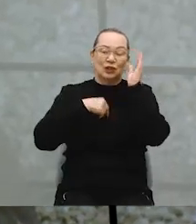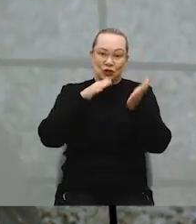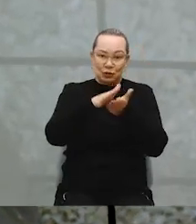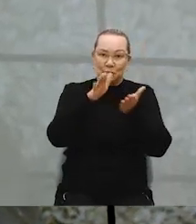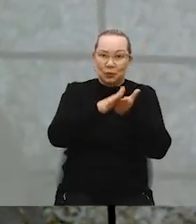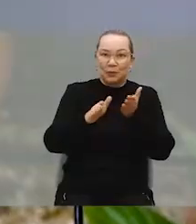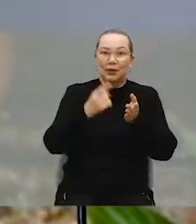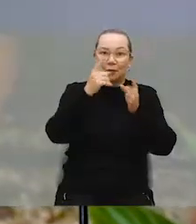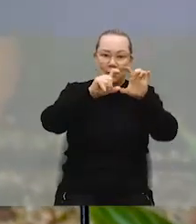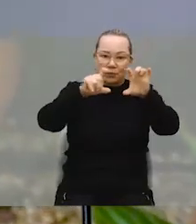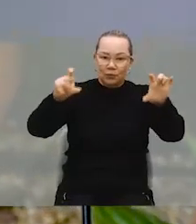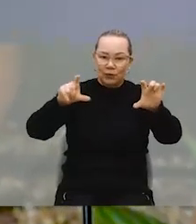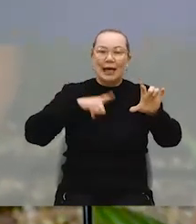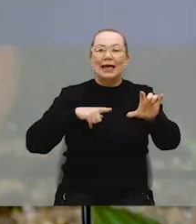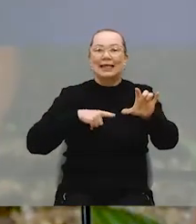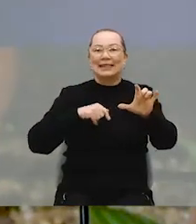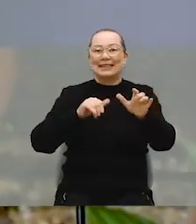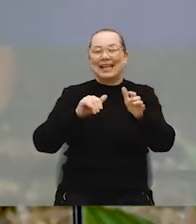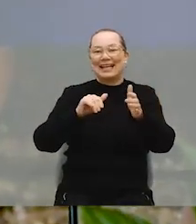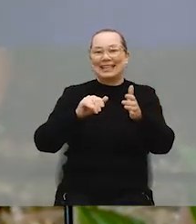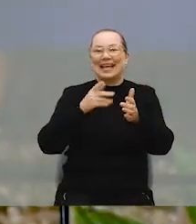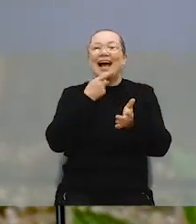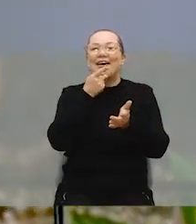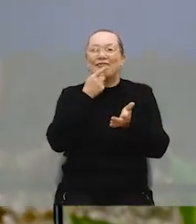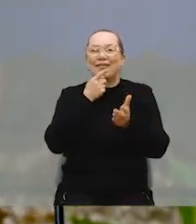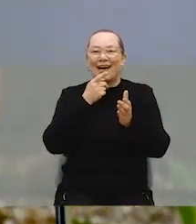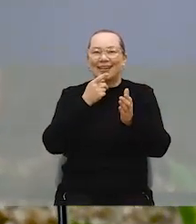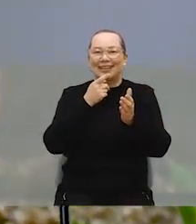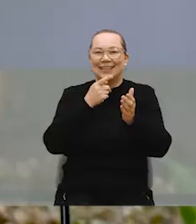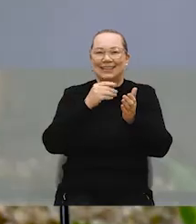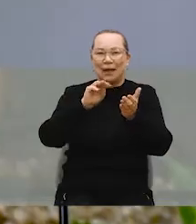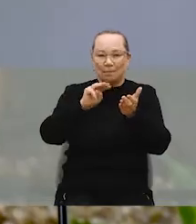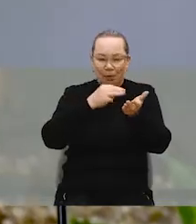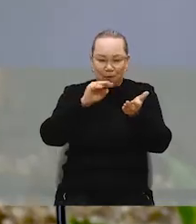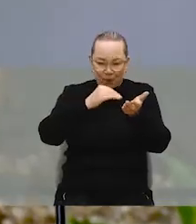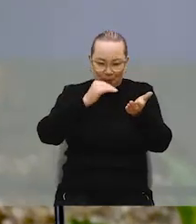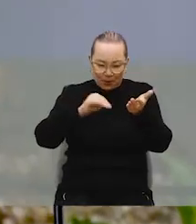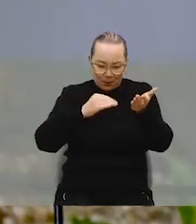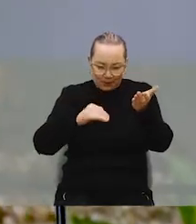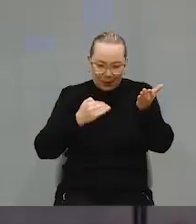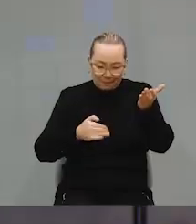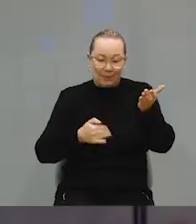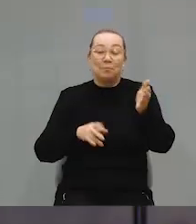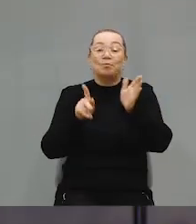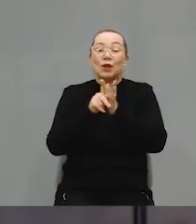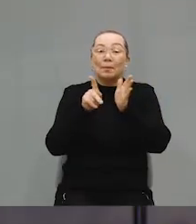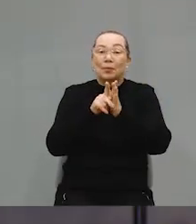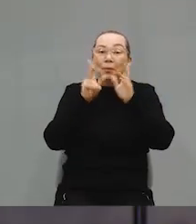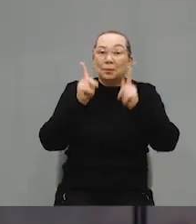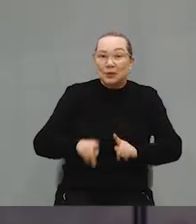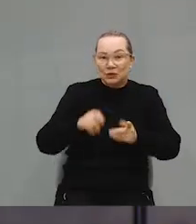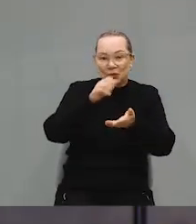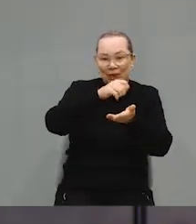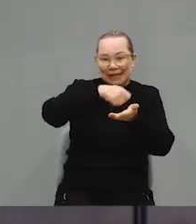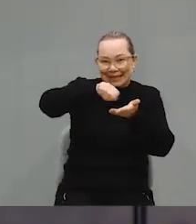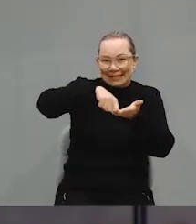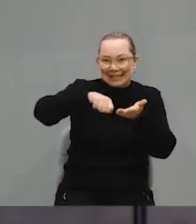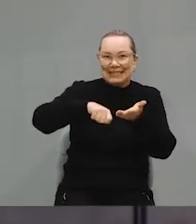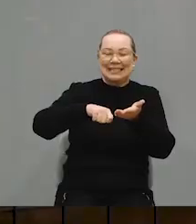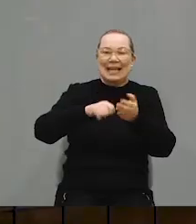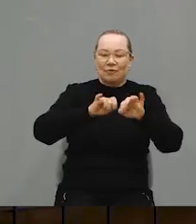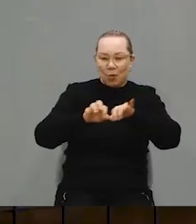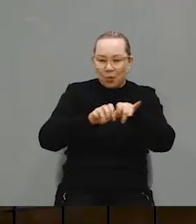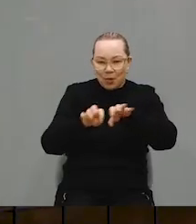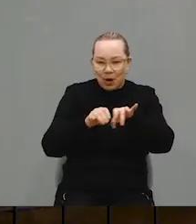publica uma tirinha e vem um comentário, e esse comentário gera outra tirinha. Né? Então, o próprio leitor vai contribuindo de alguma forma com... Ele